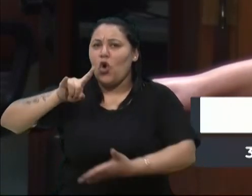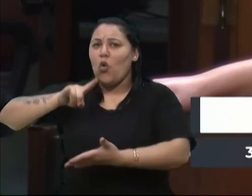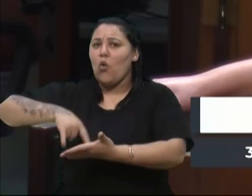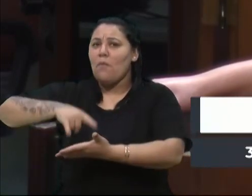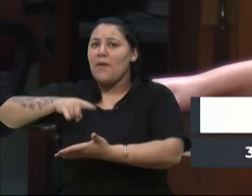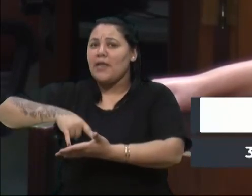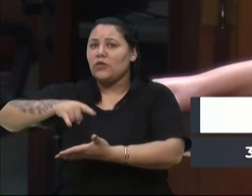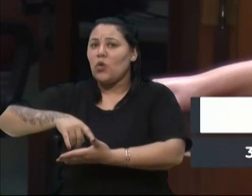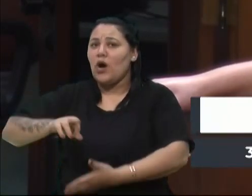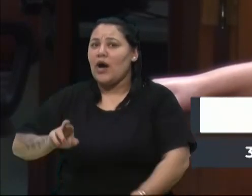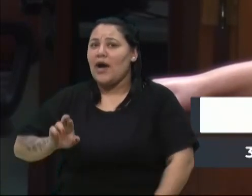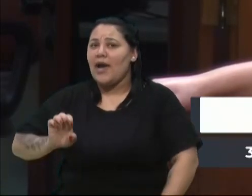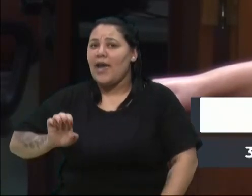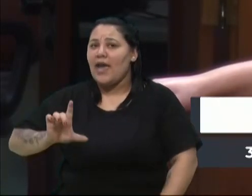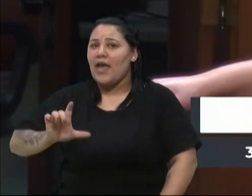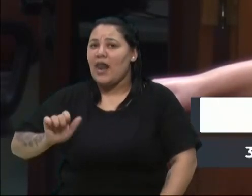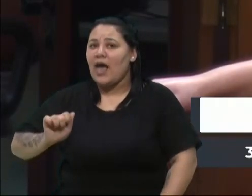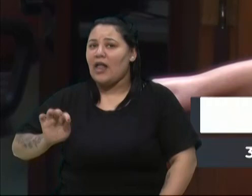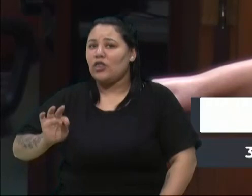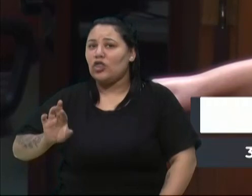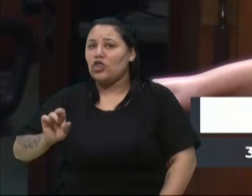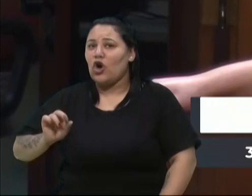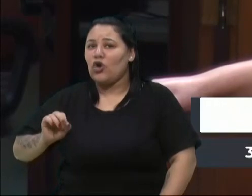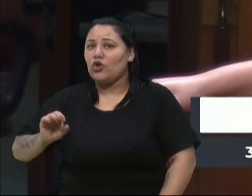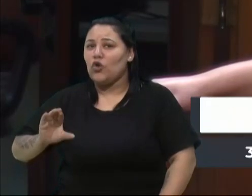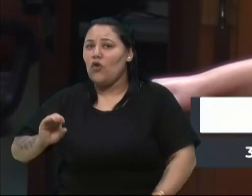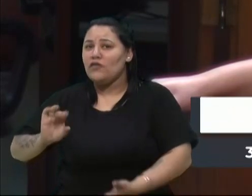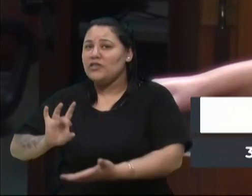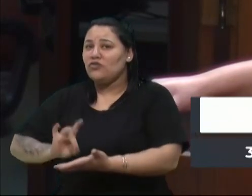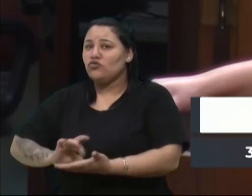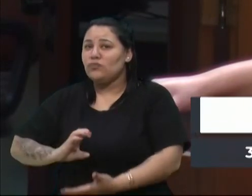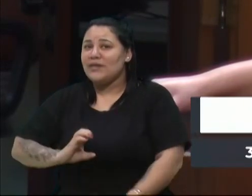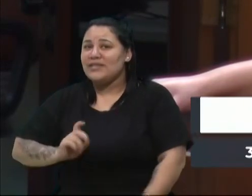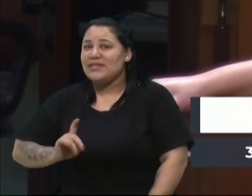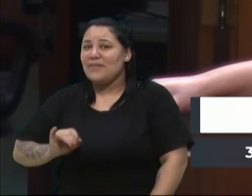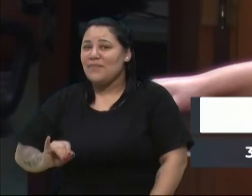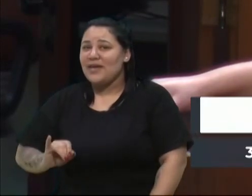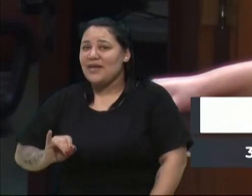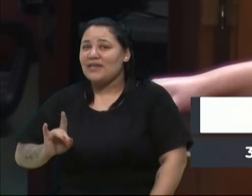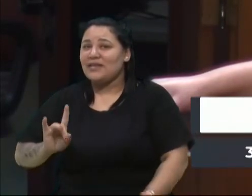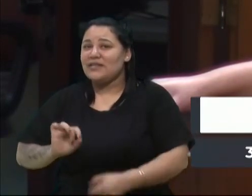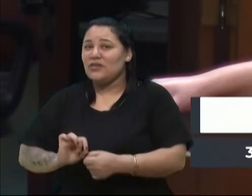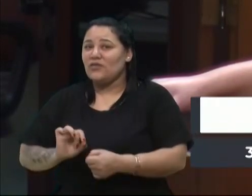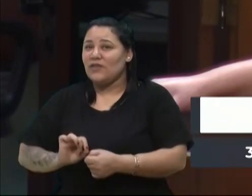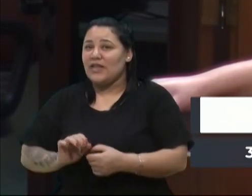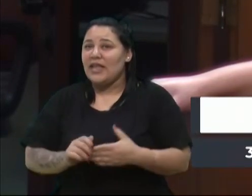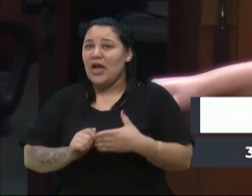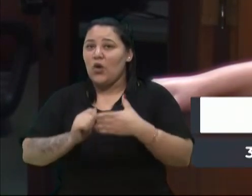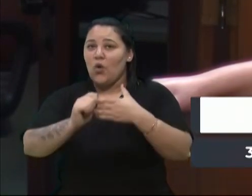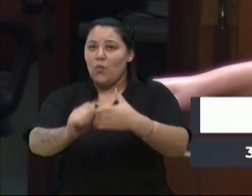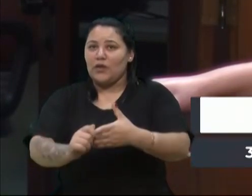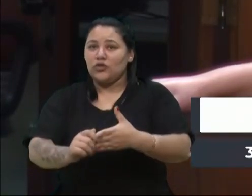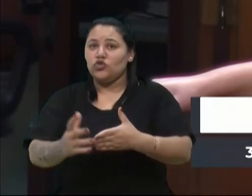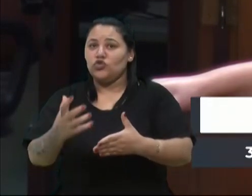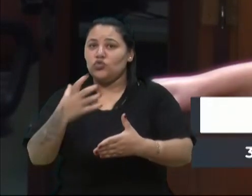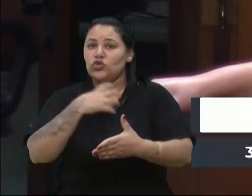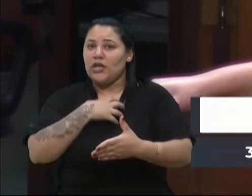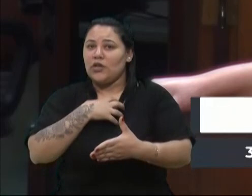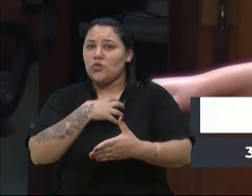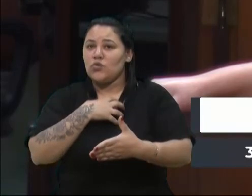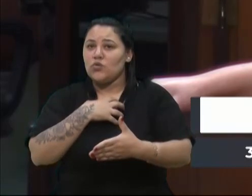relatório de uma CPI que está sendo realizada e conduzida de forma